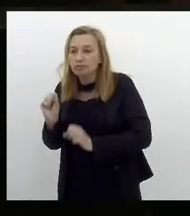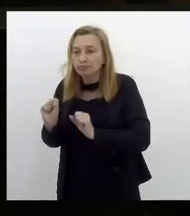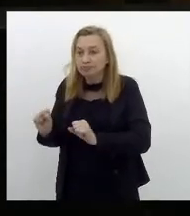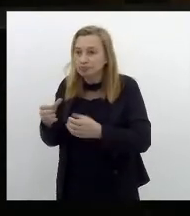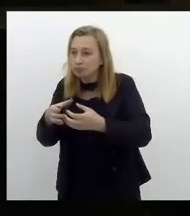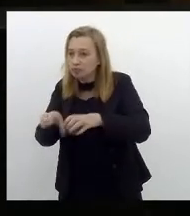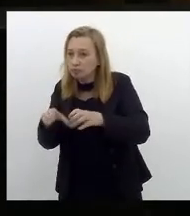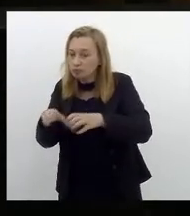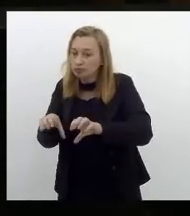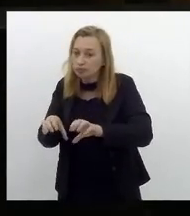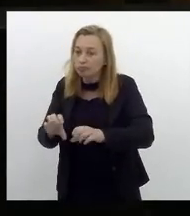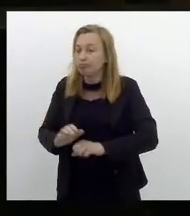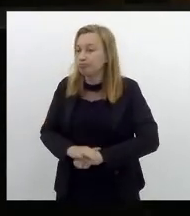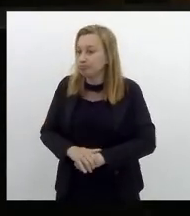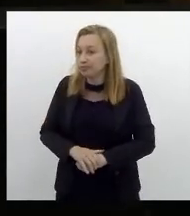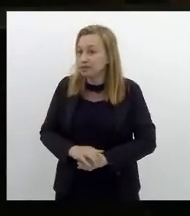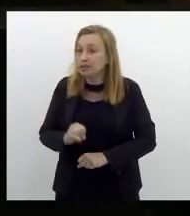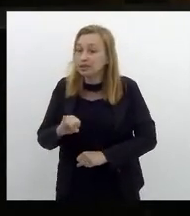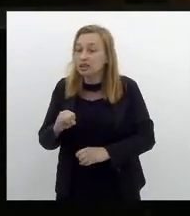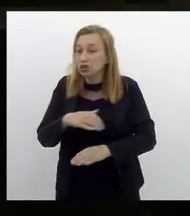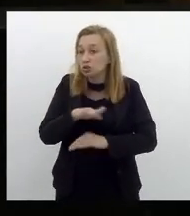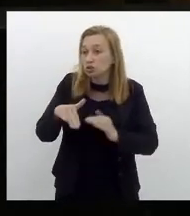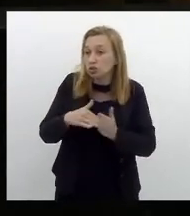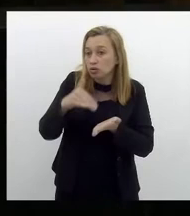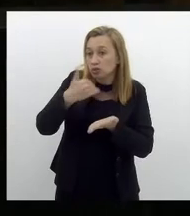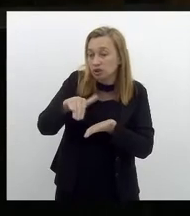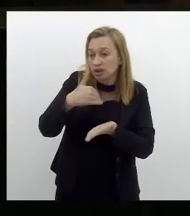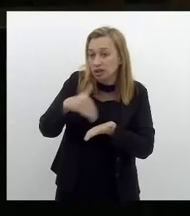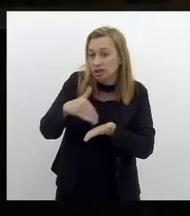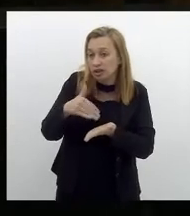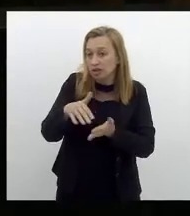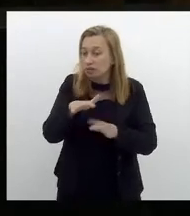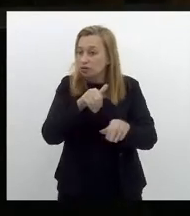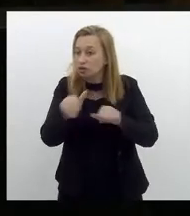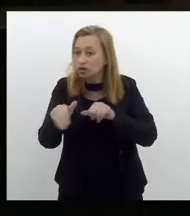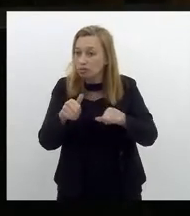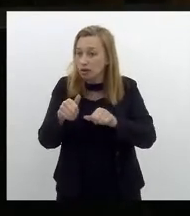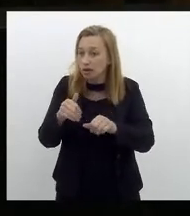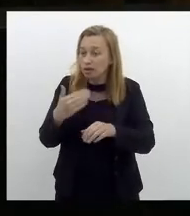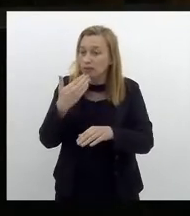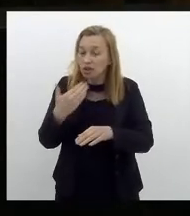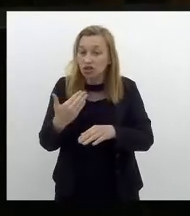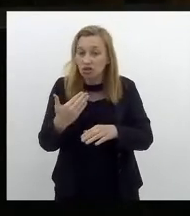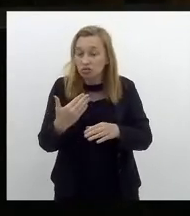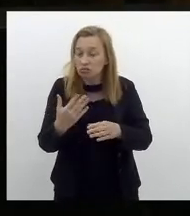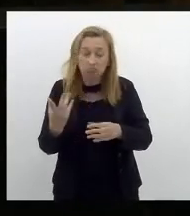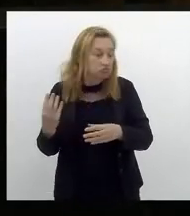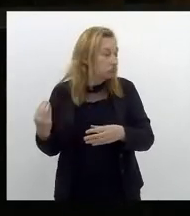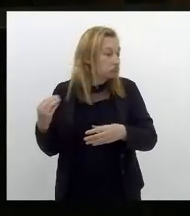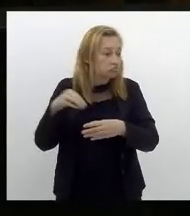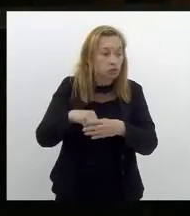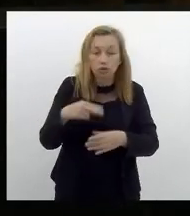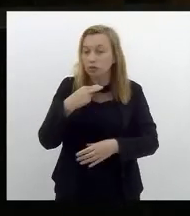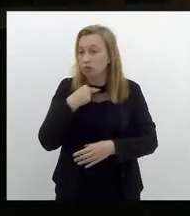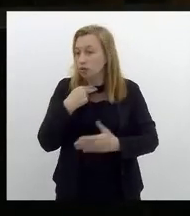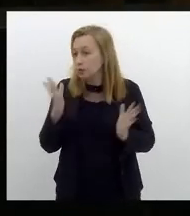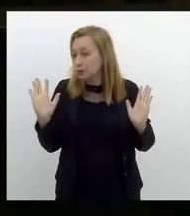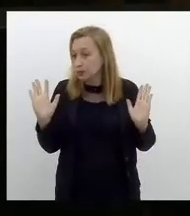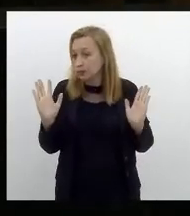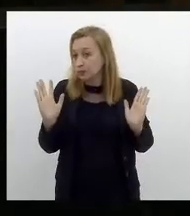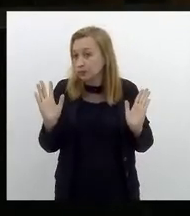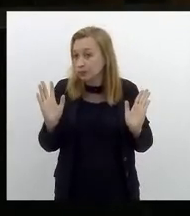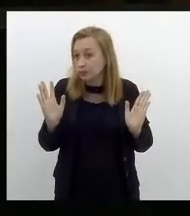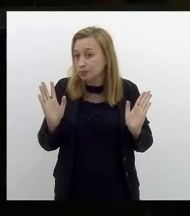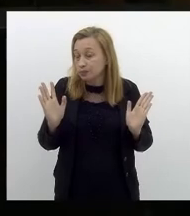concurso, todos os secretários foram intimados, se não me mandaram o pedido, eu não posso incluir. É